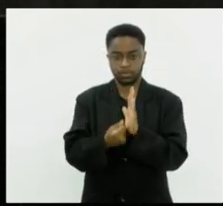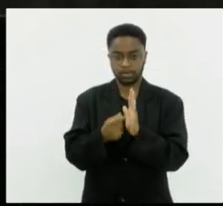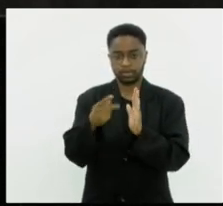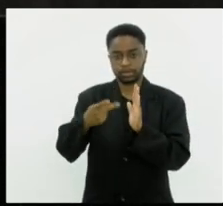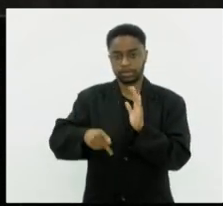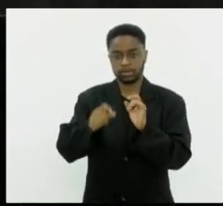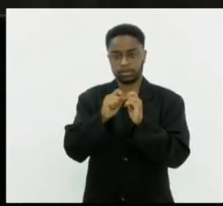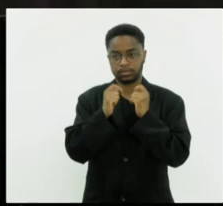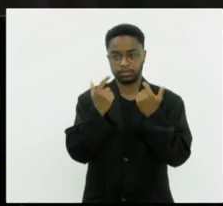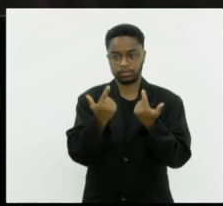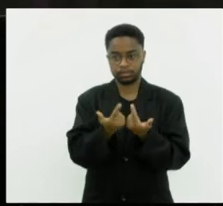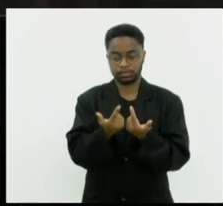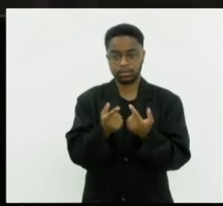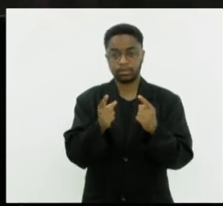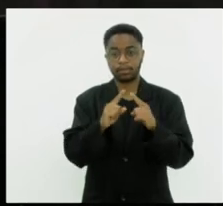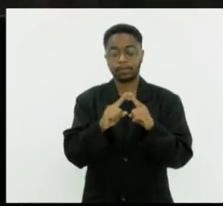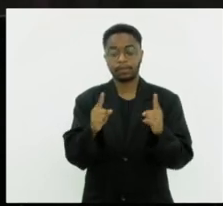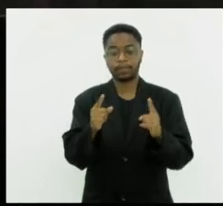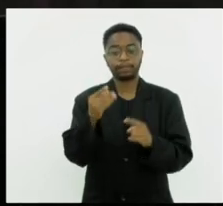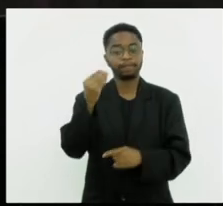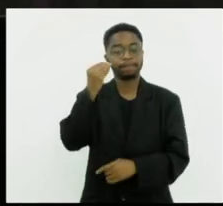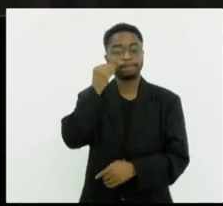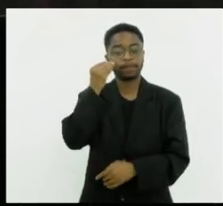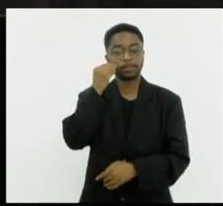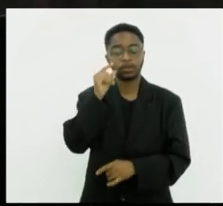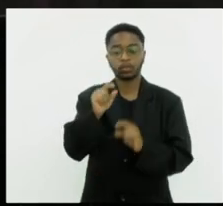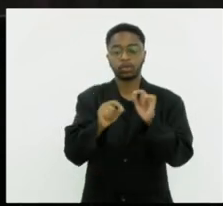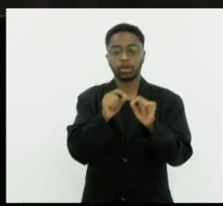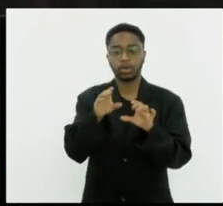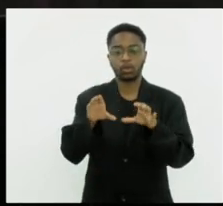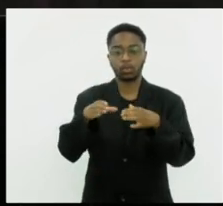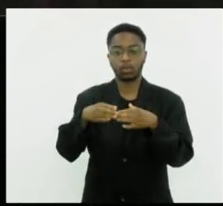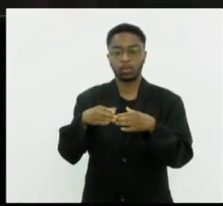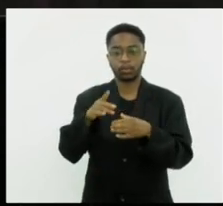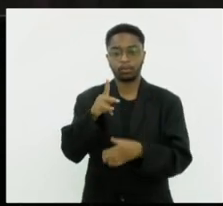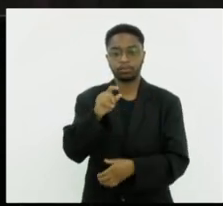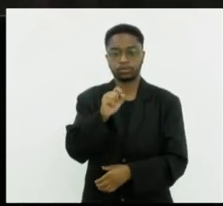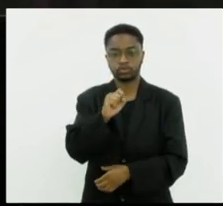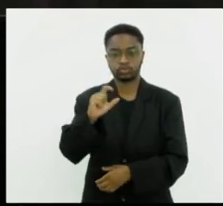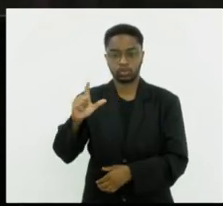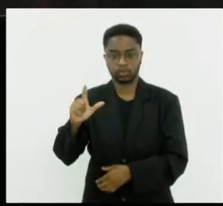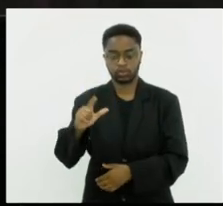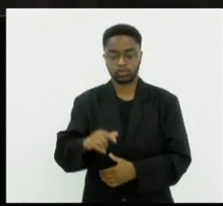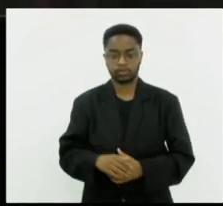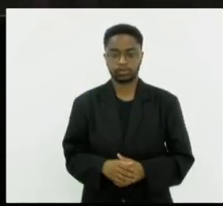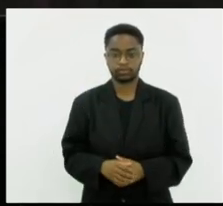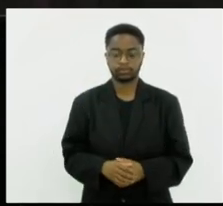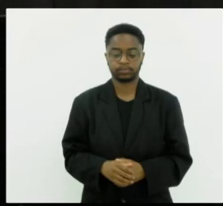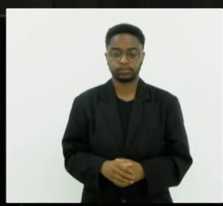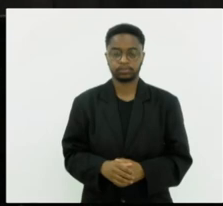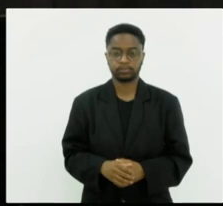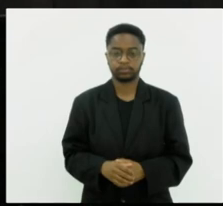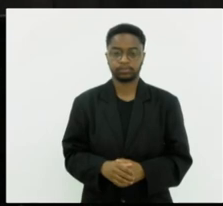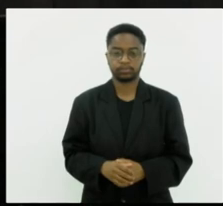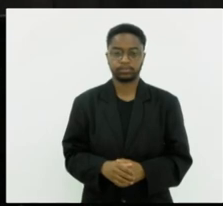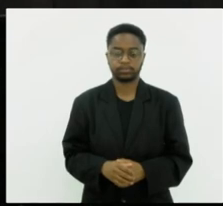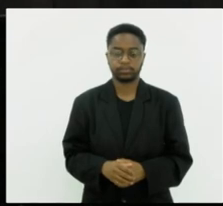Alerj. O que está tentando o PSOL, senhora presidente? Está tentando